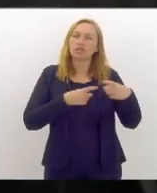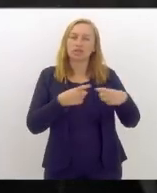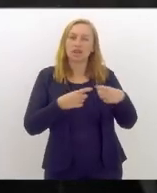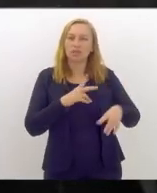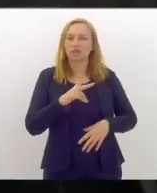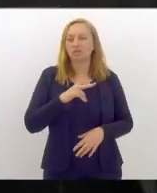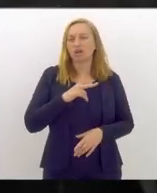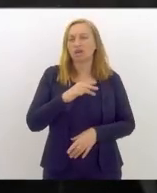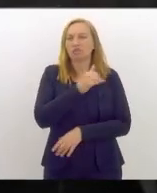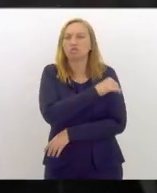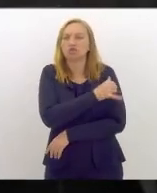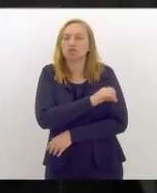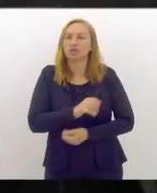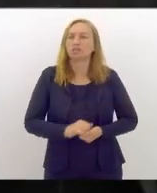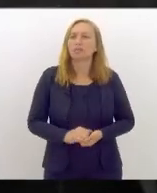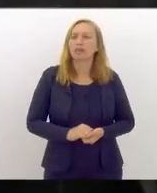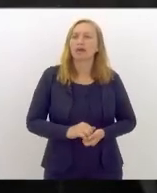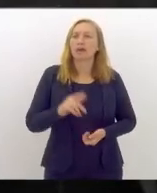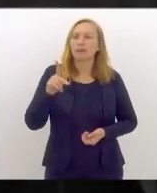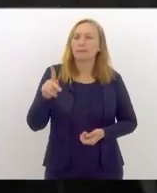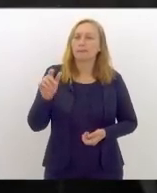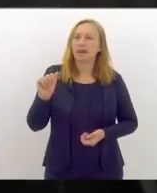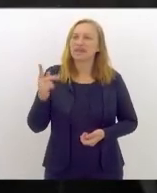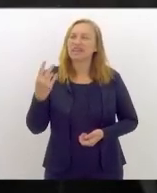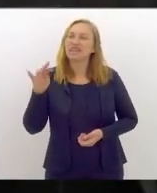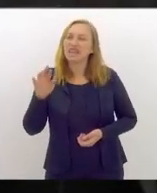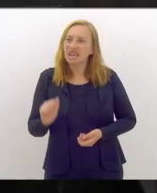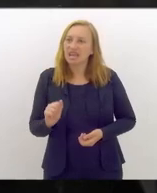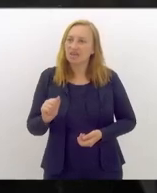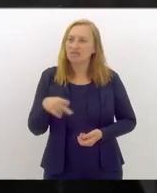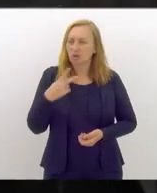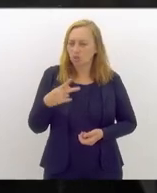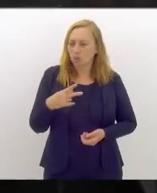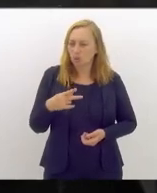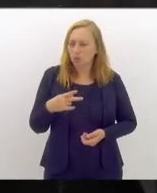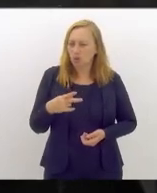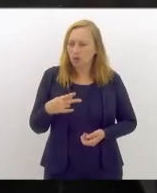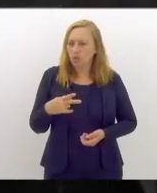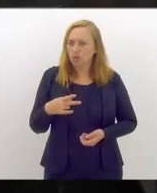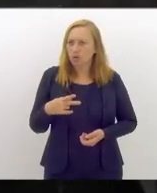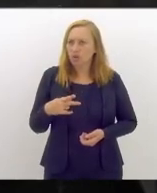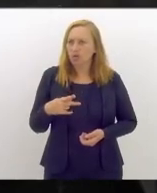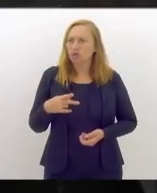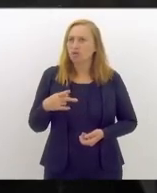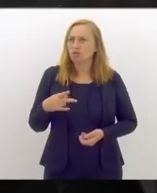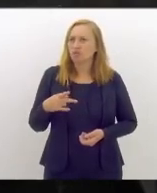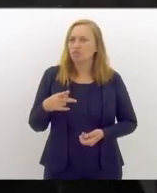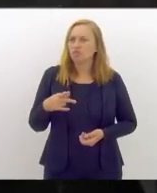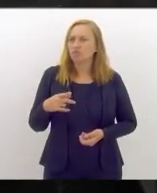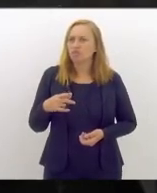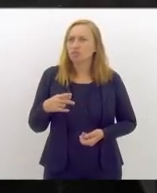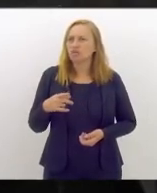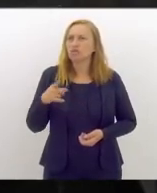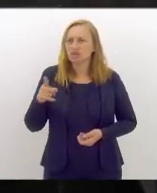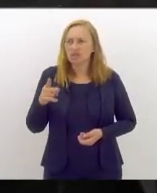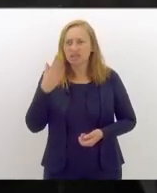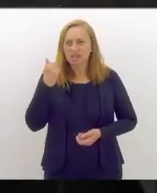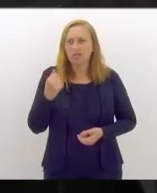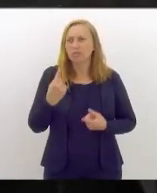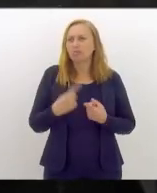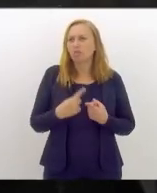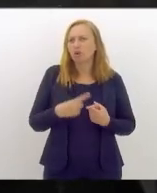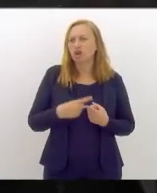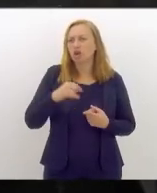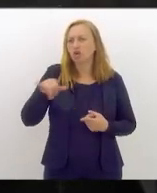do Rio de Janeiro e o Padilha falou eu tava mostrando lá você sabe para que que o Júnior faz